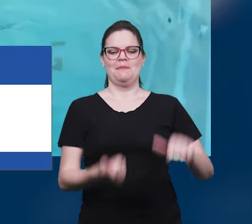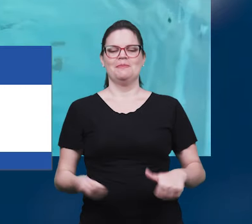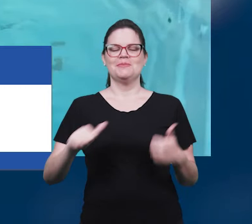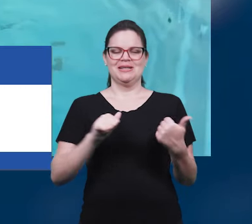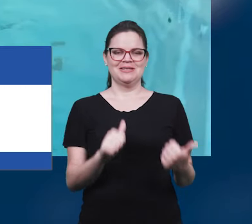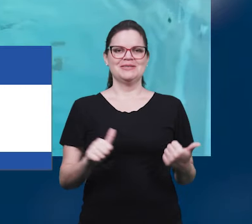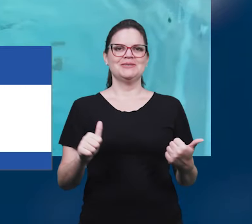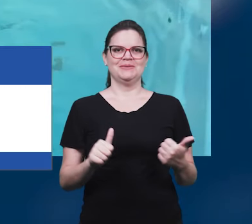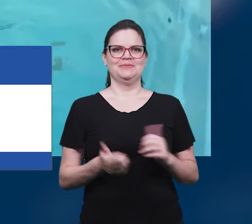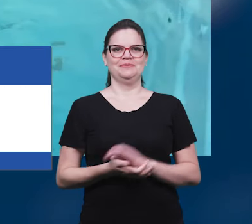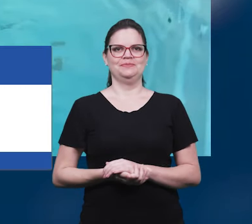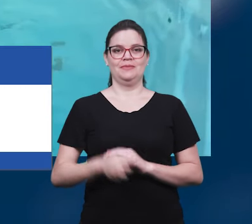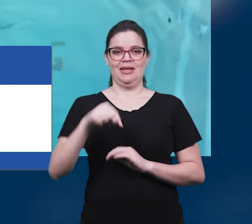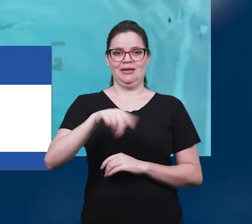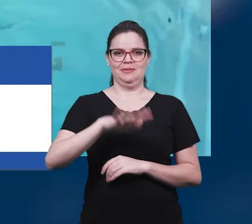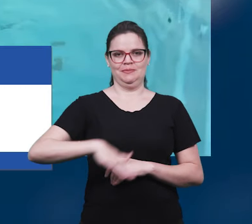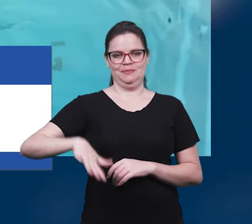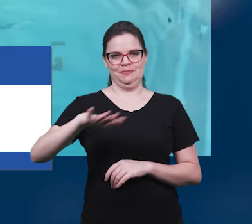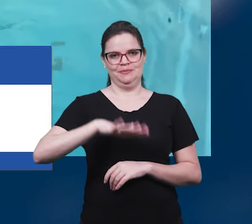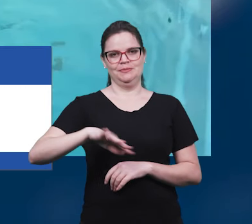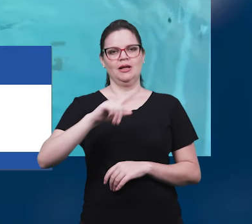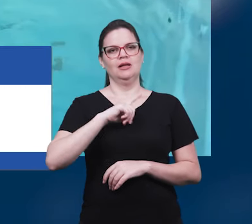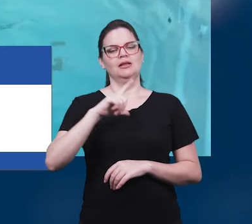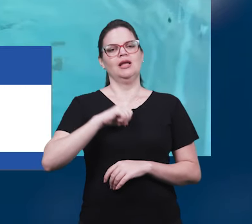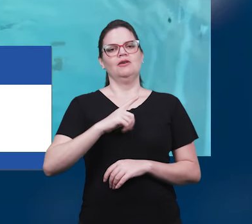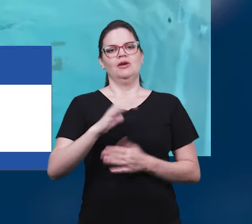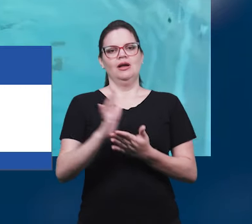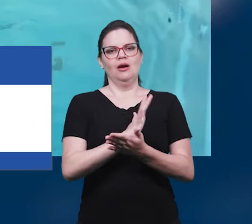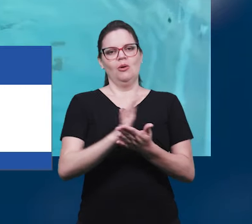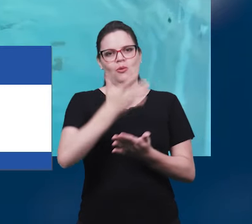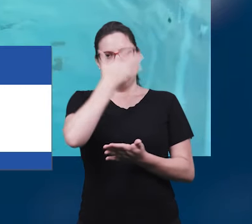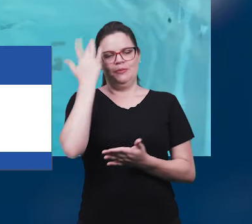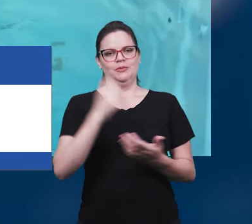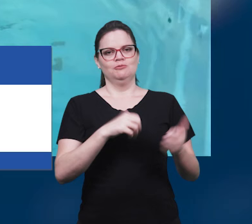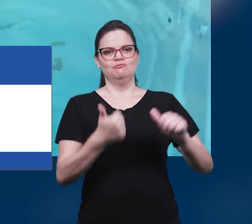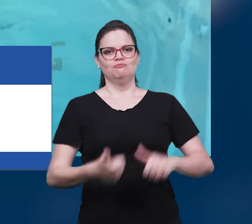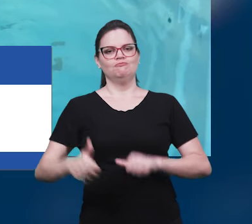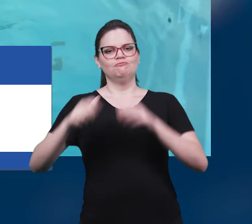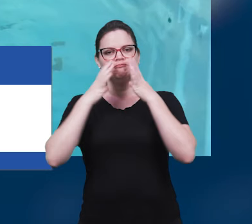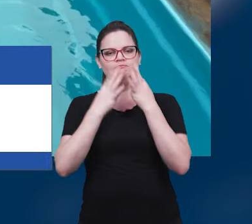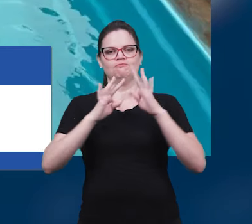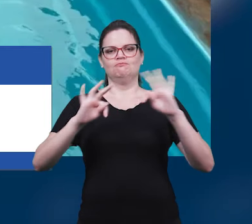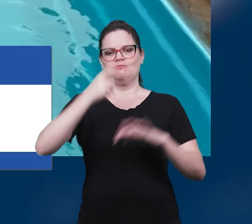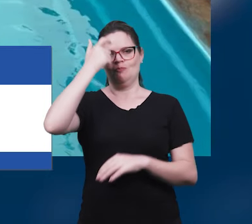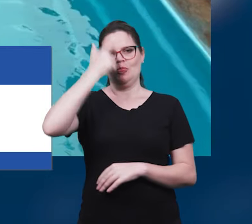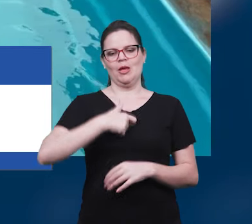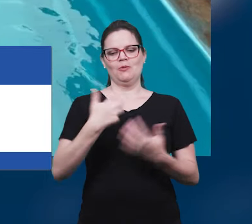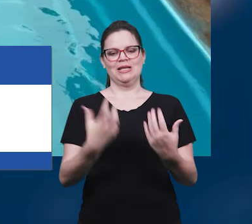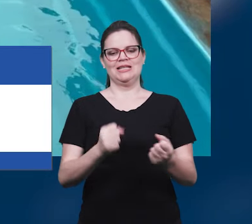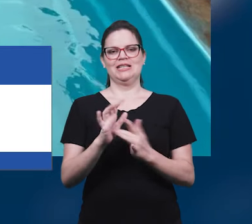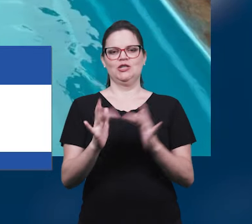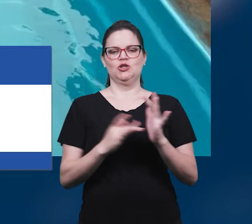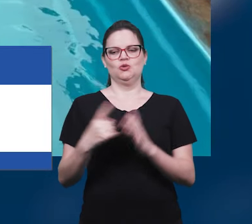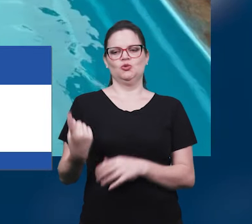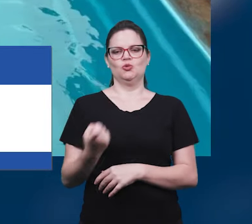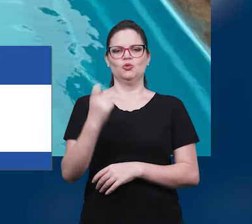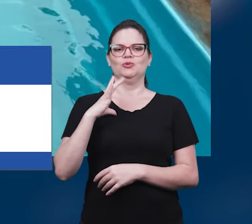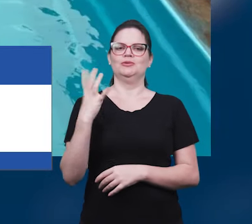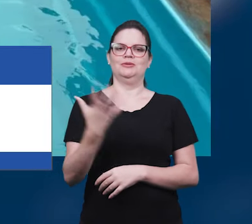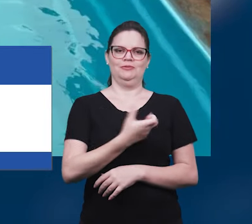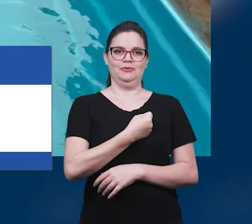águas e por aqui na nossa região tivemos vidas declarando publicamente que o senhor é o seu único e suficiente